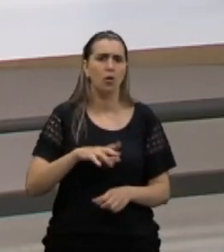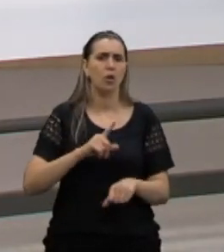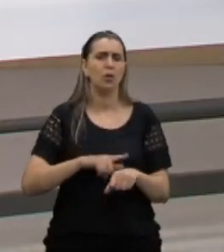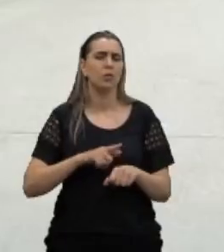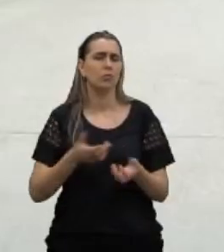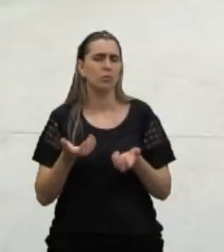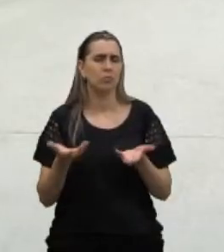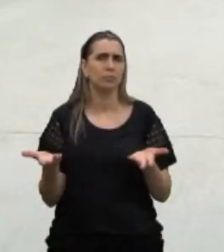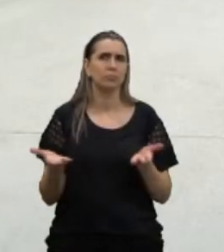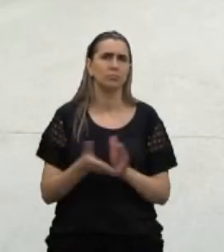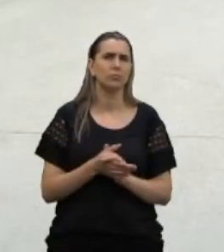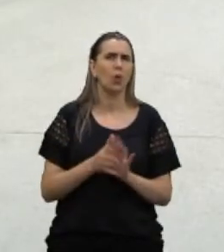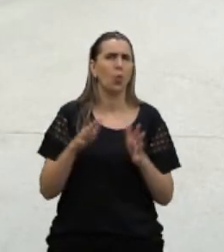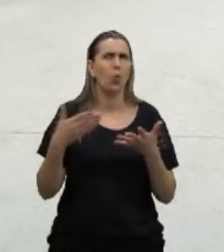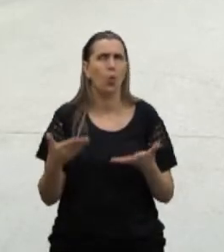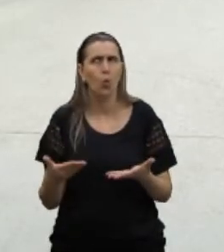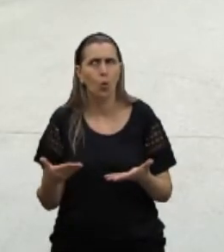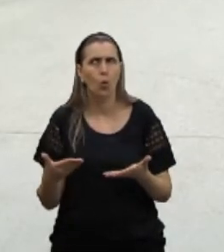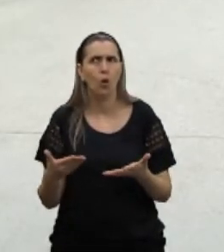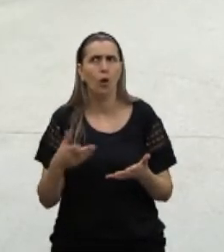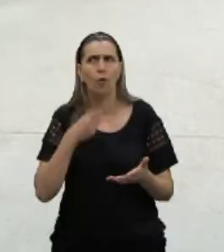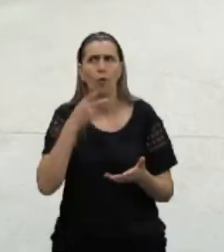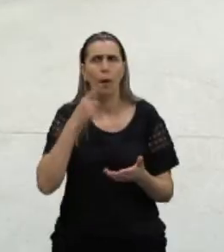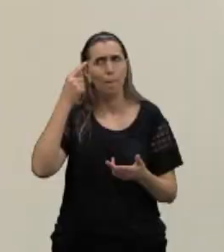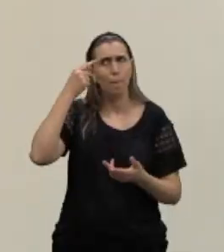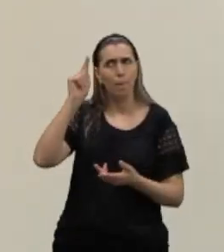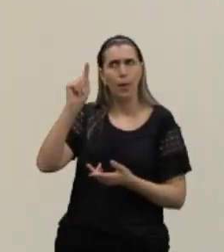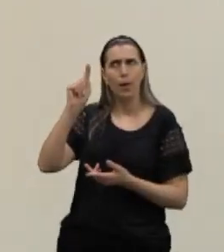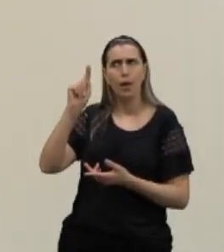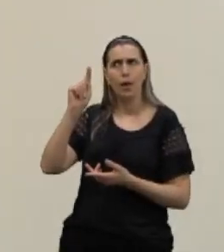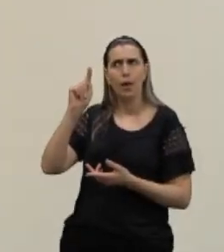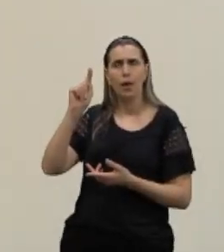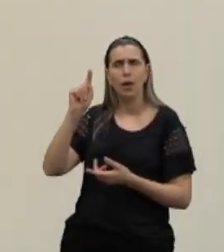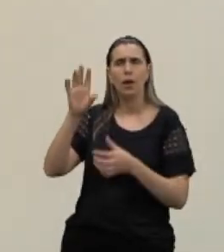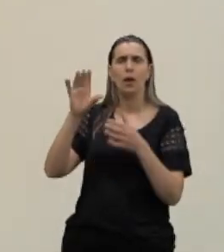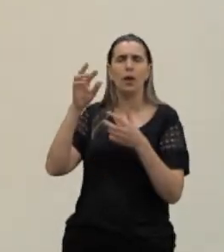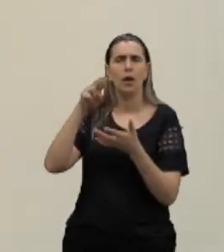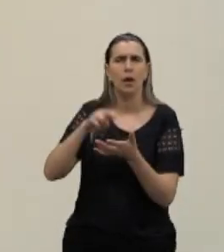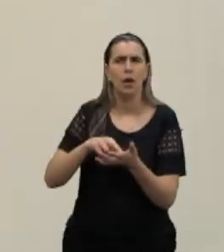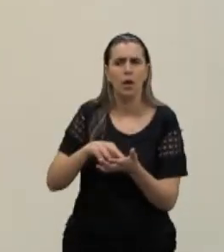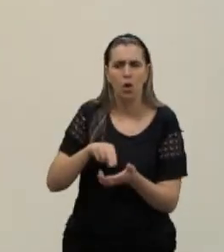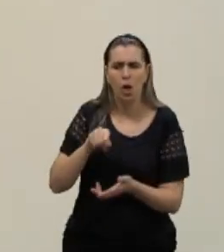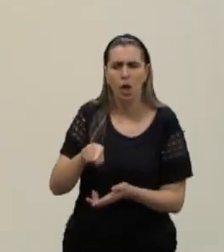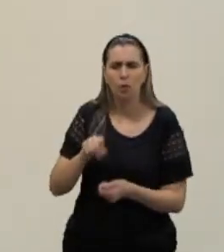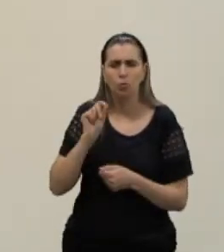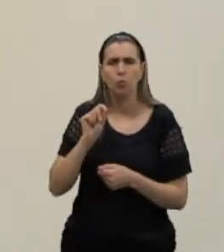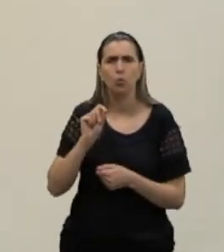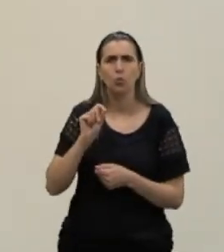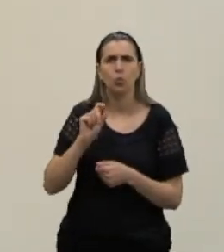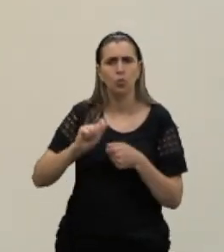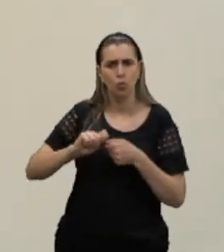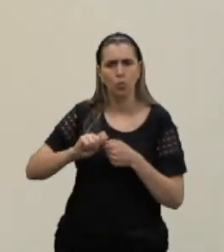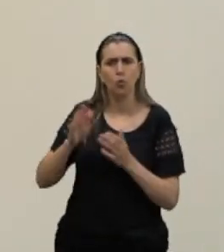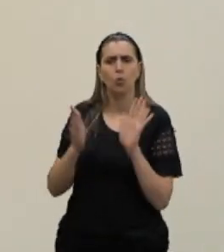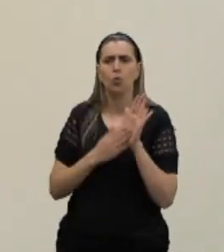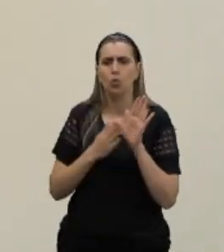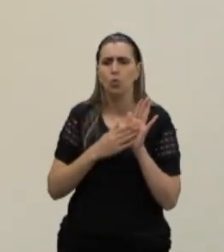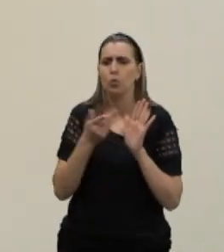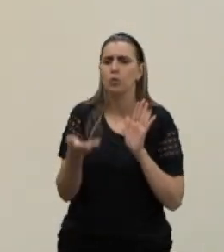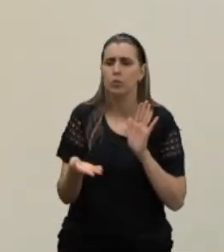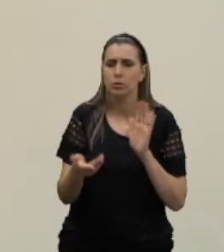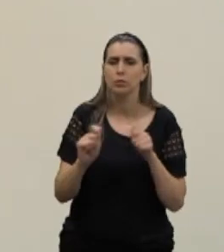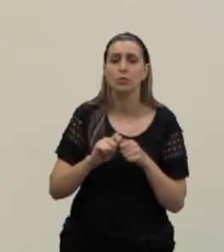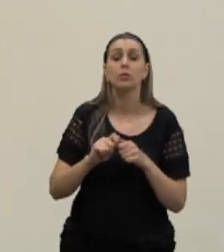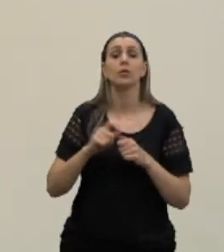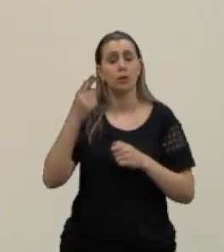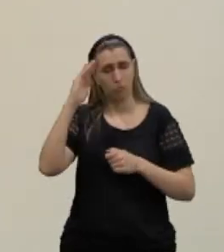fazer. Perfeito. Aí, quando eu conectei que a minha ideia, né, realmente assim, ó, é isso que está sendo proposto a fazer,